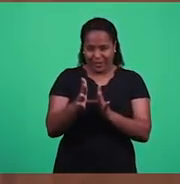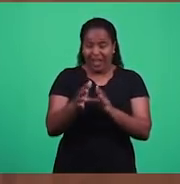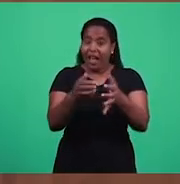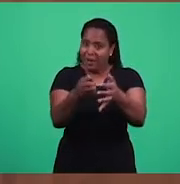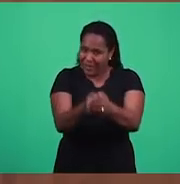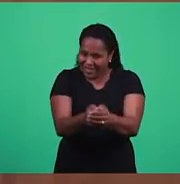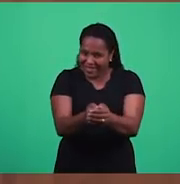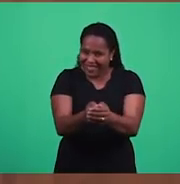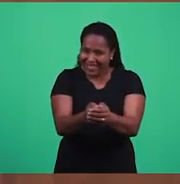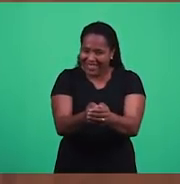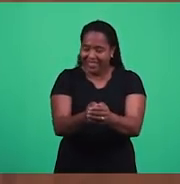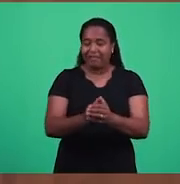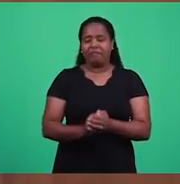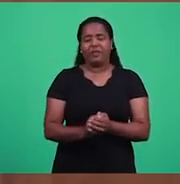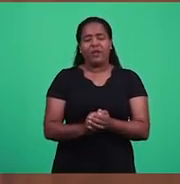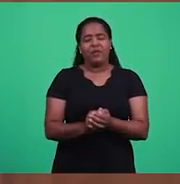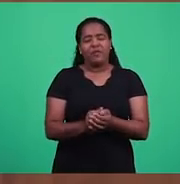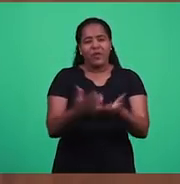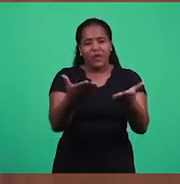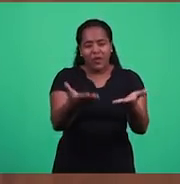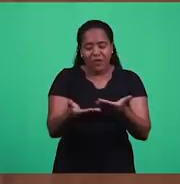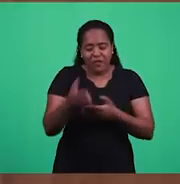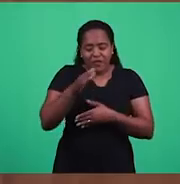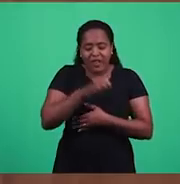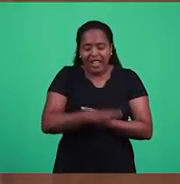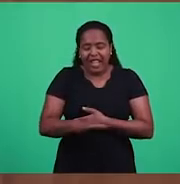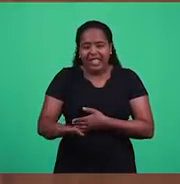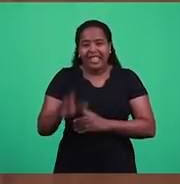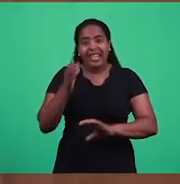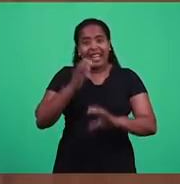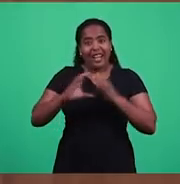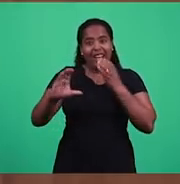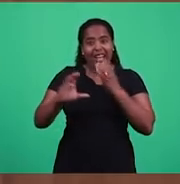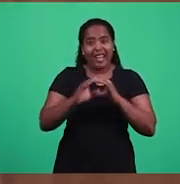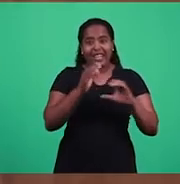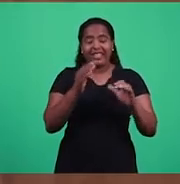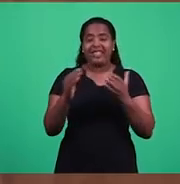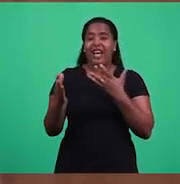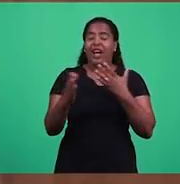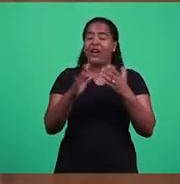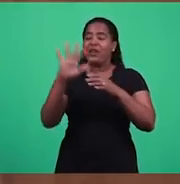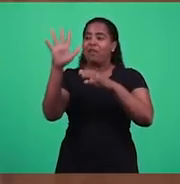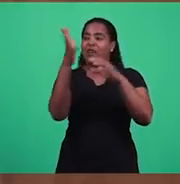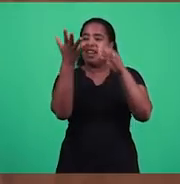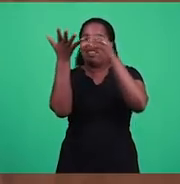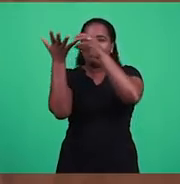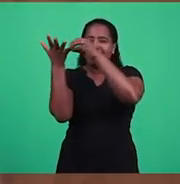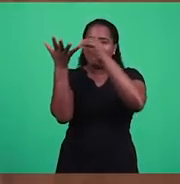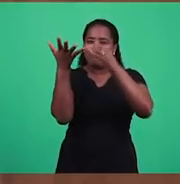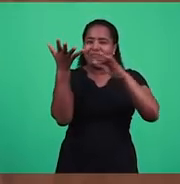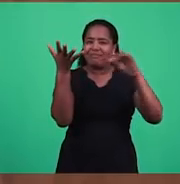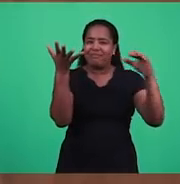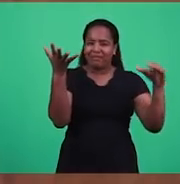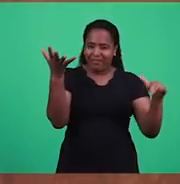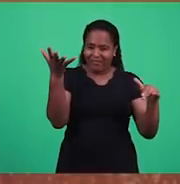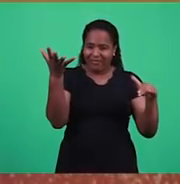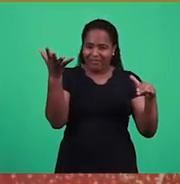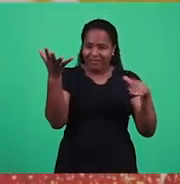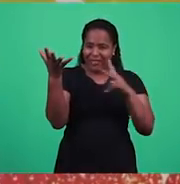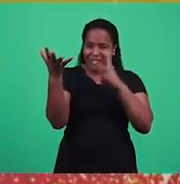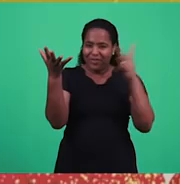Amém? Convido as crianças a cantar o louvor Como uma Folha ao Vento.